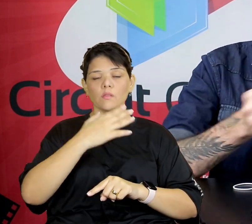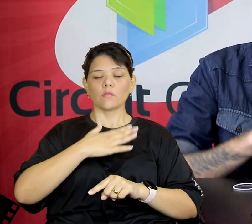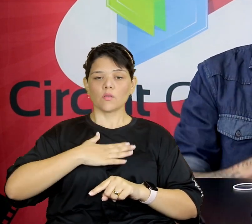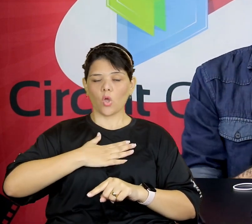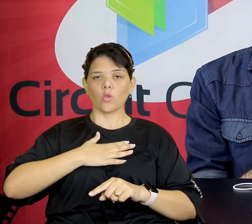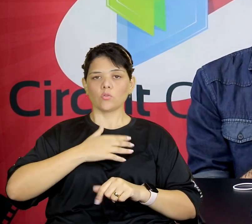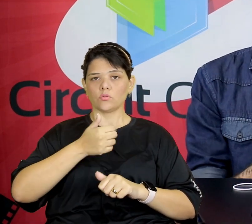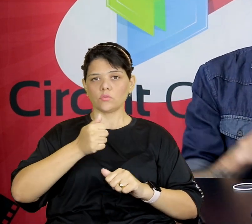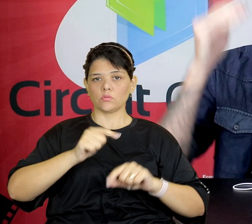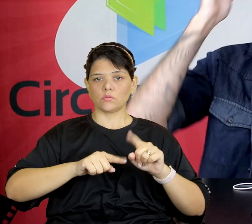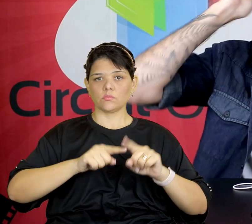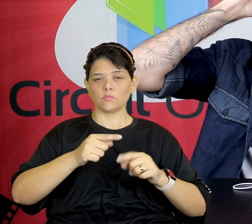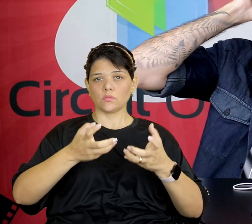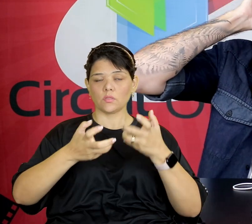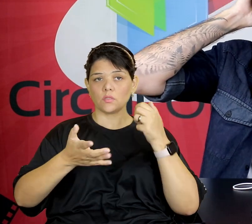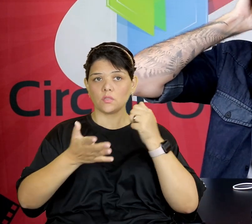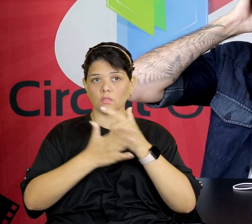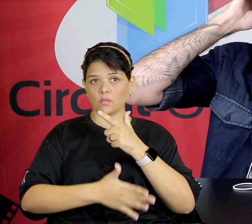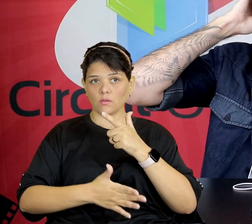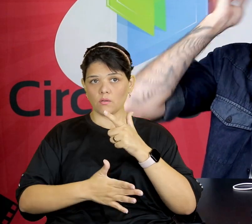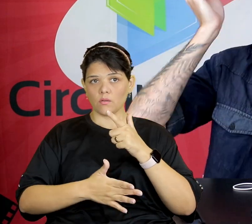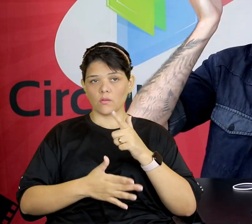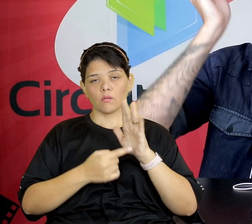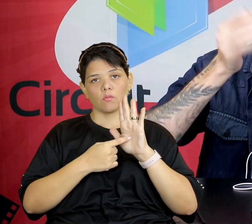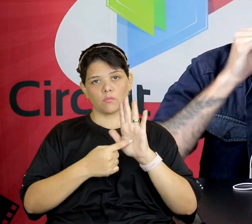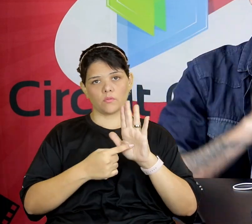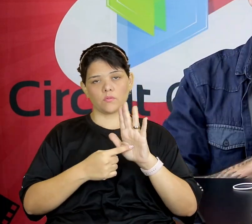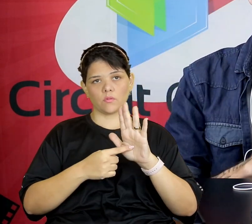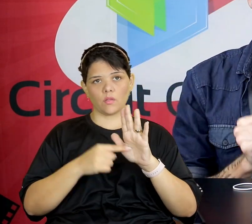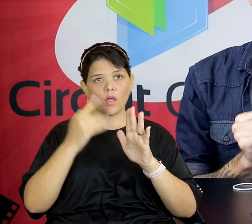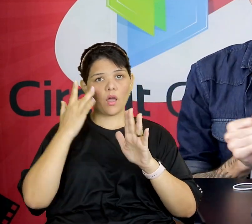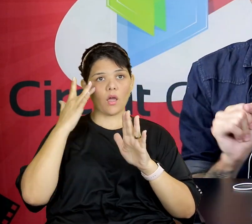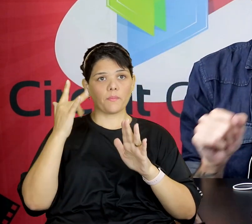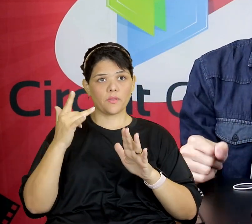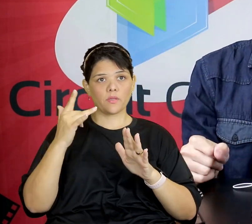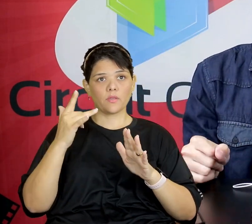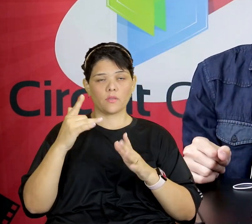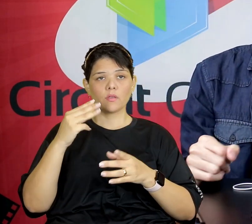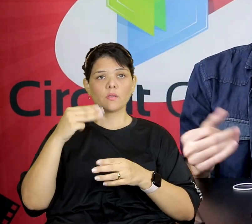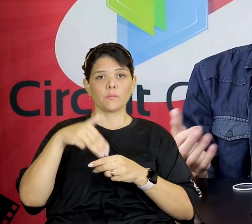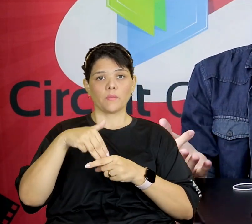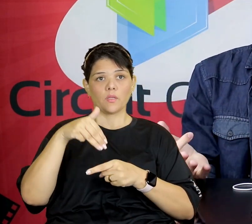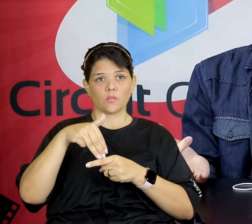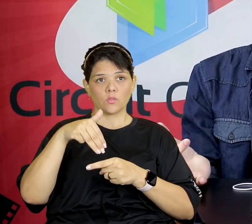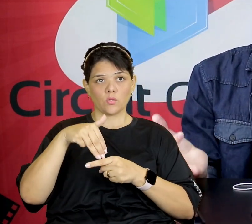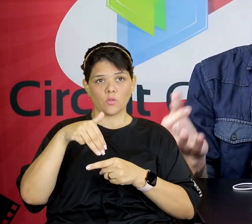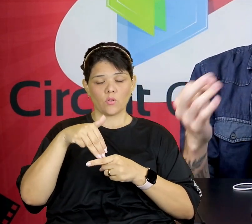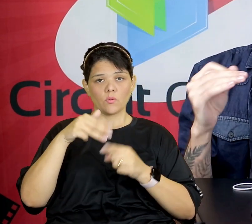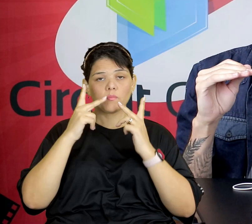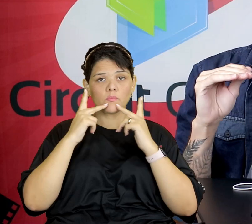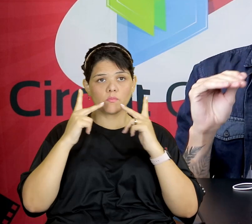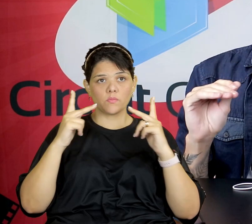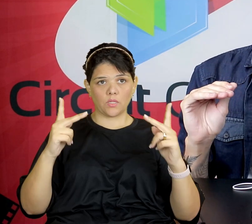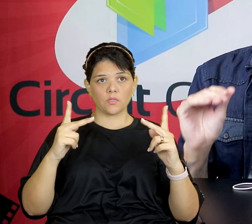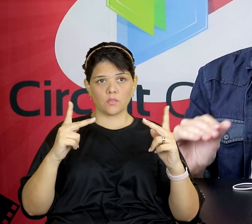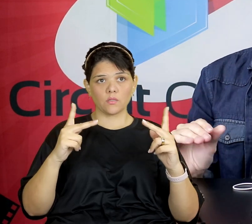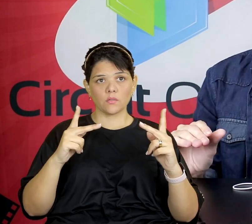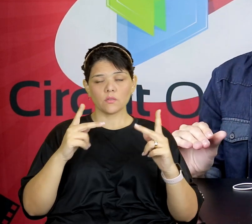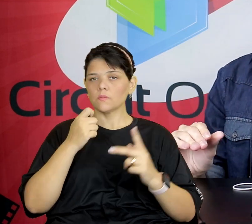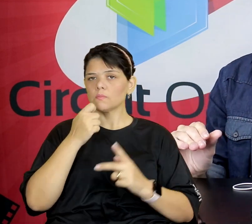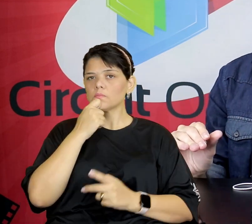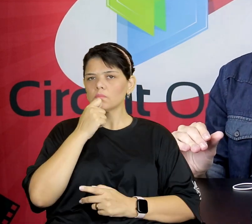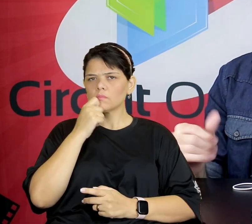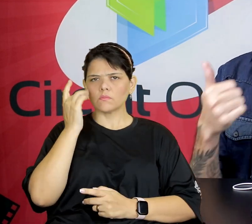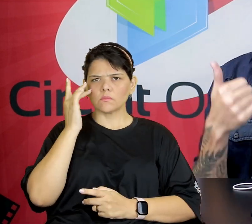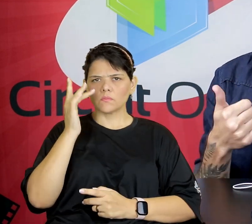querer. Eu vou trazer para vocês, na próxima aula, uma propaganda no McDonald's que saiu agora. Não sei se vocês já viram. Se vocês